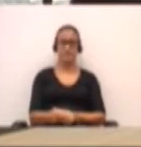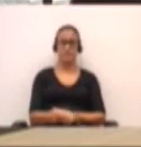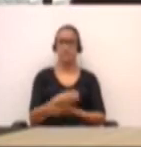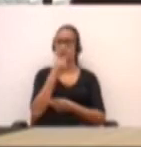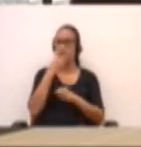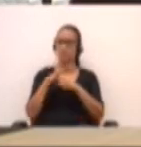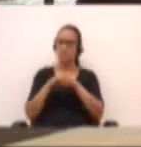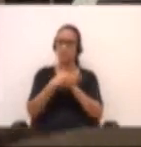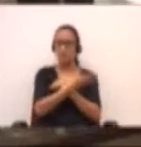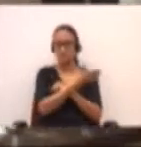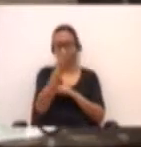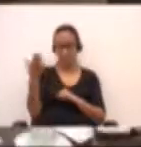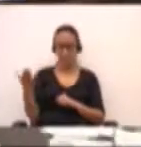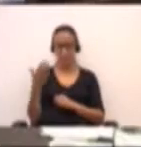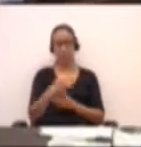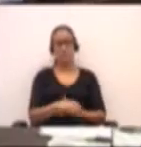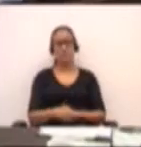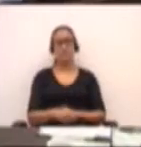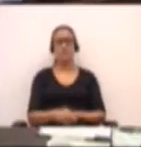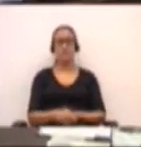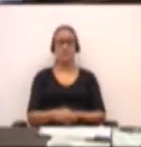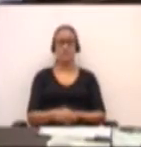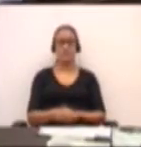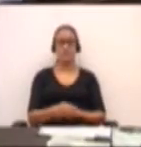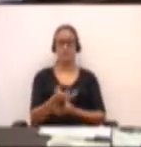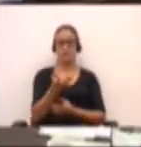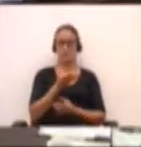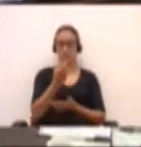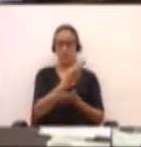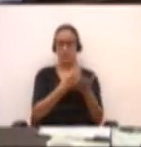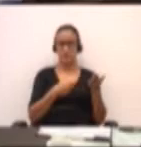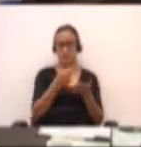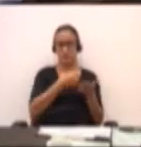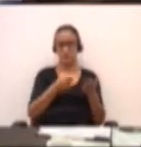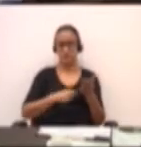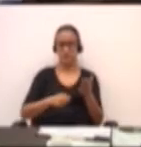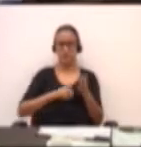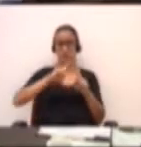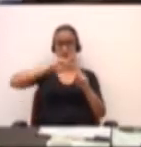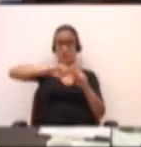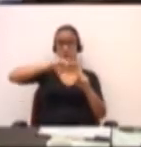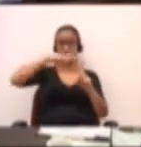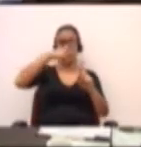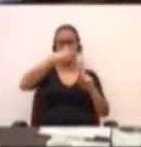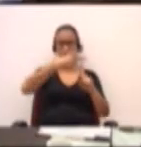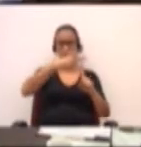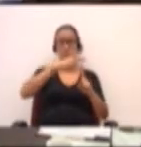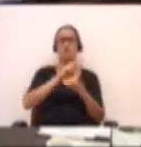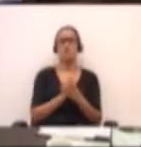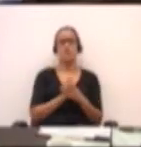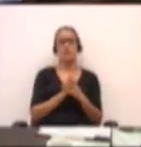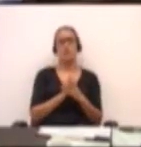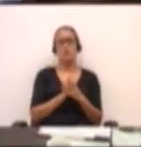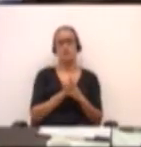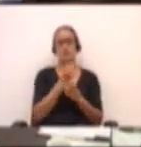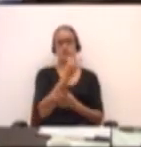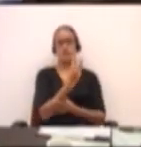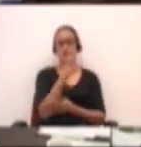Boa noite a todos. Eu estou pedindo uma inversão de pauta, um requerimento de inversão de pauta 354, a questão do requerimento.